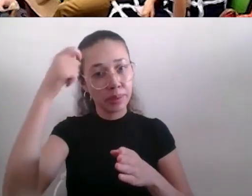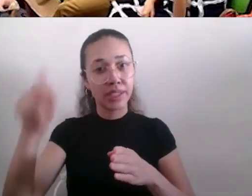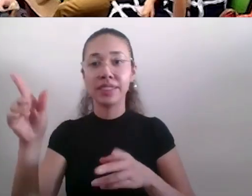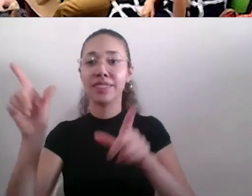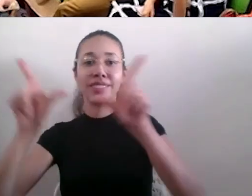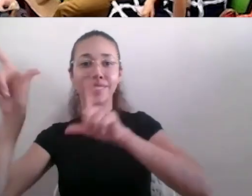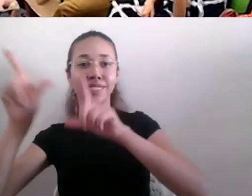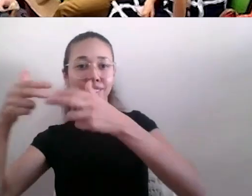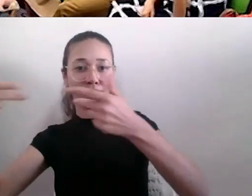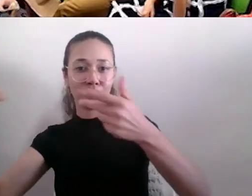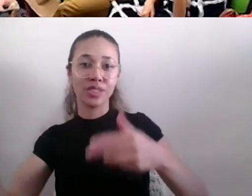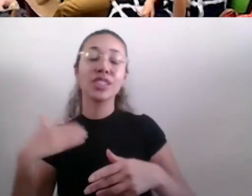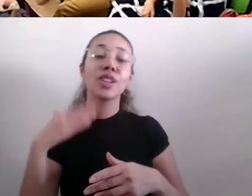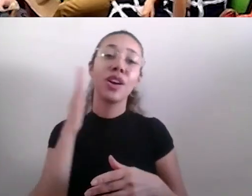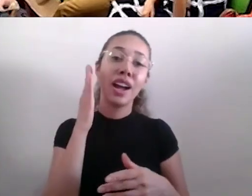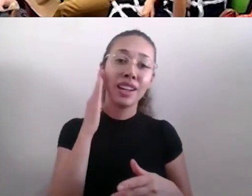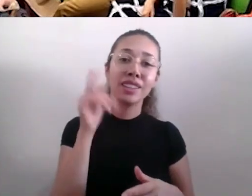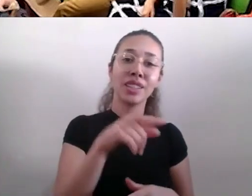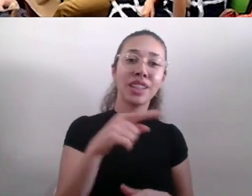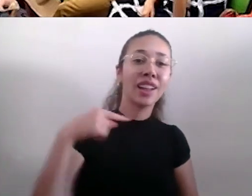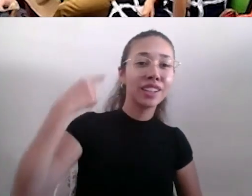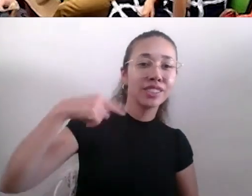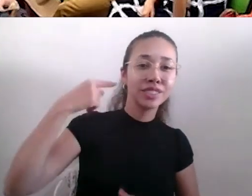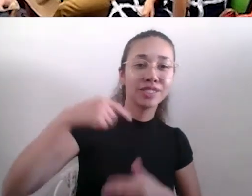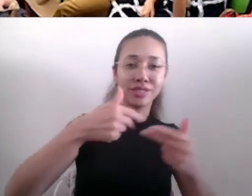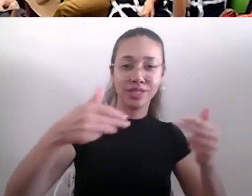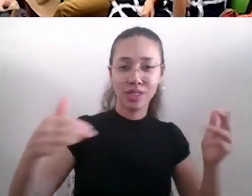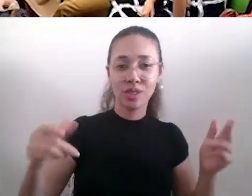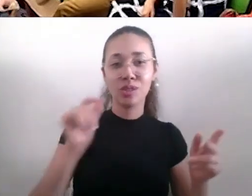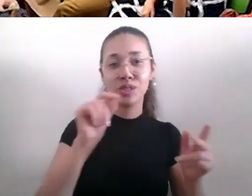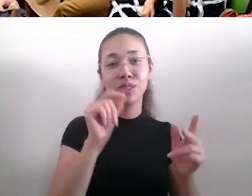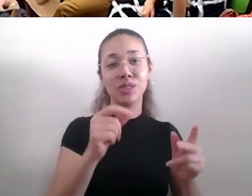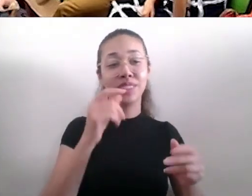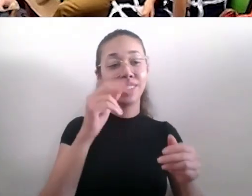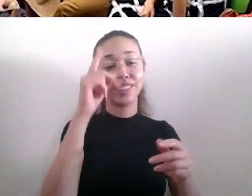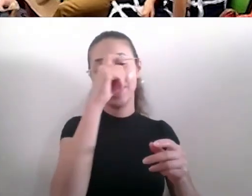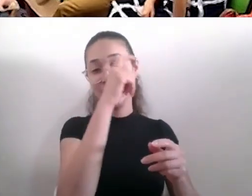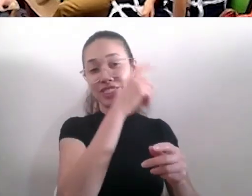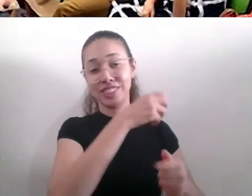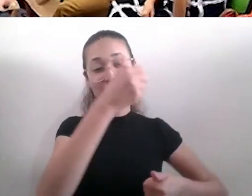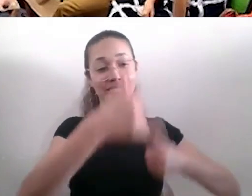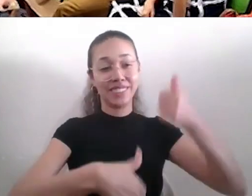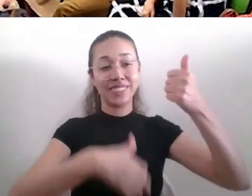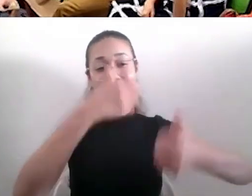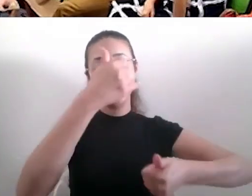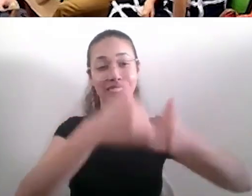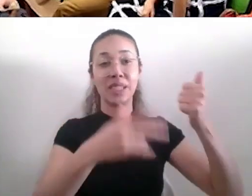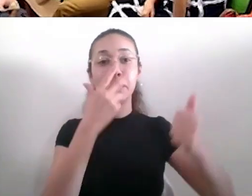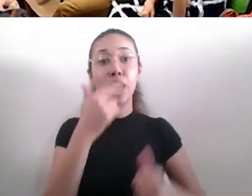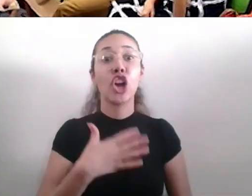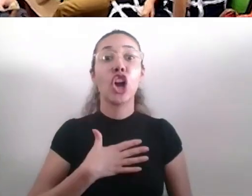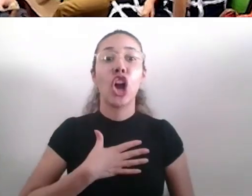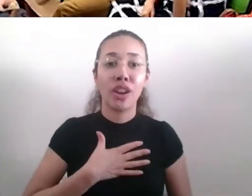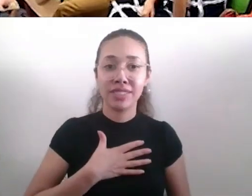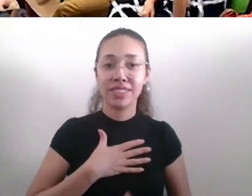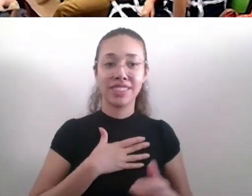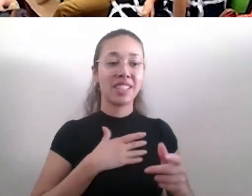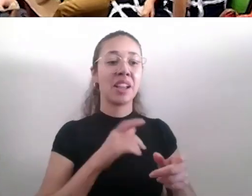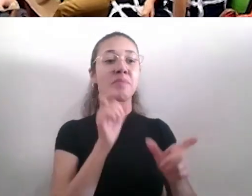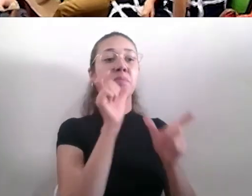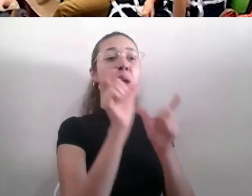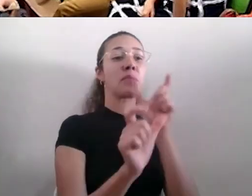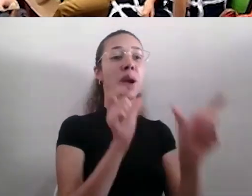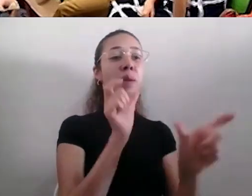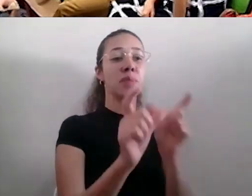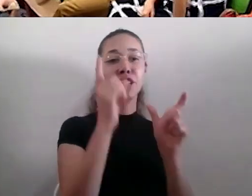difícil, né, realmente, e às vezes o que é pior, gosta de falar difícil. É pior quando gosta, né? Então, quando gosta...